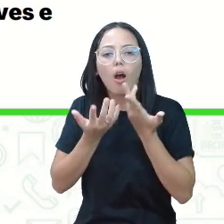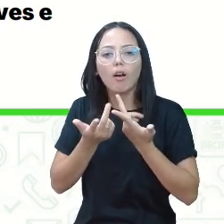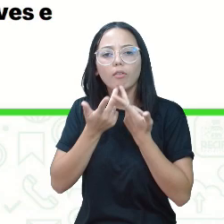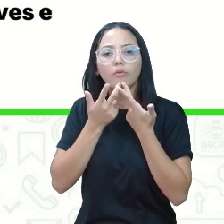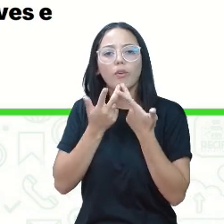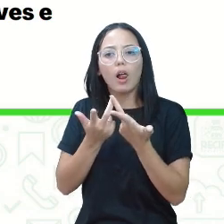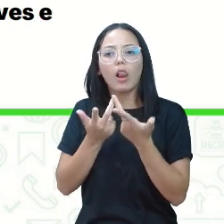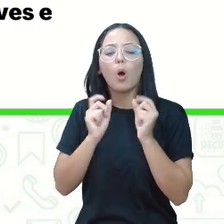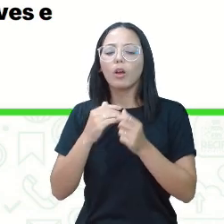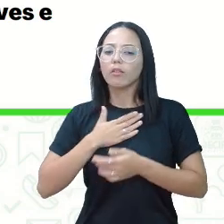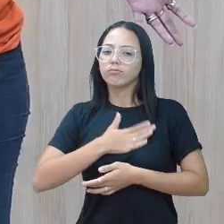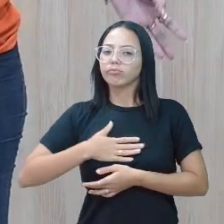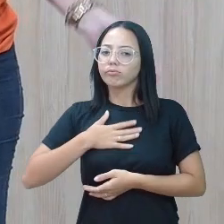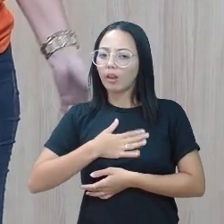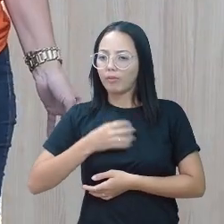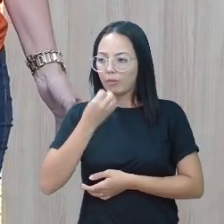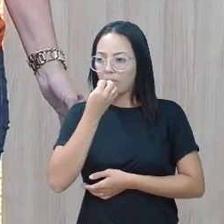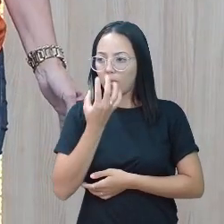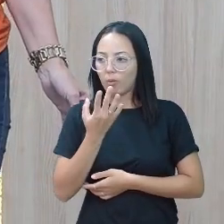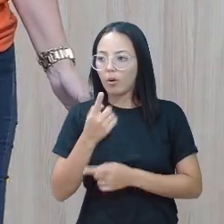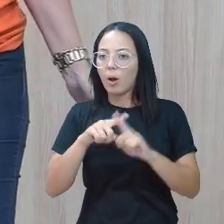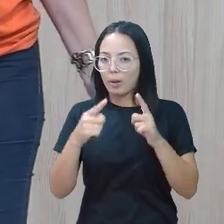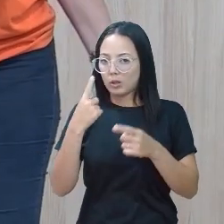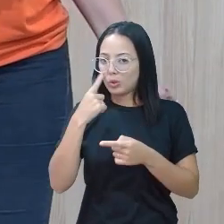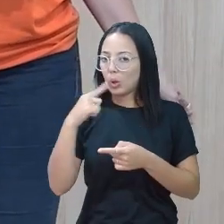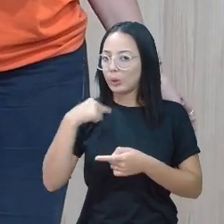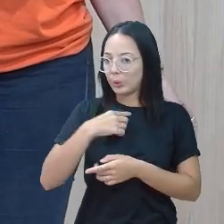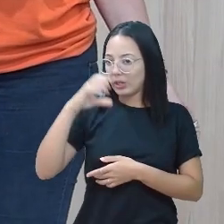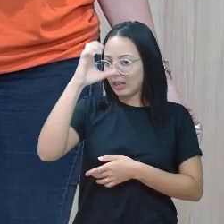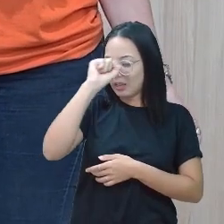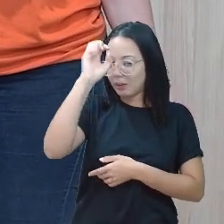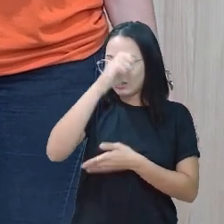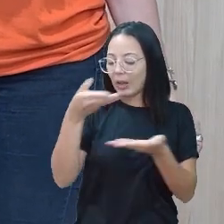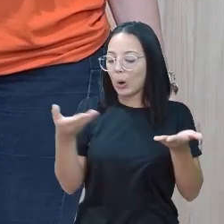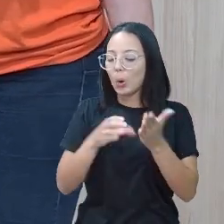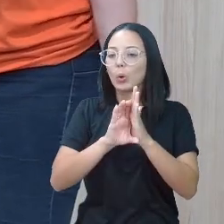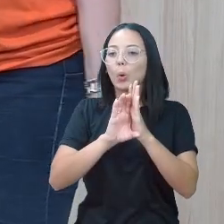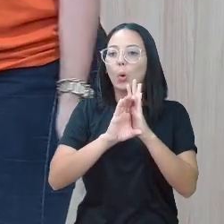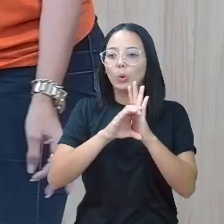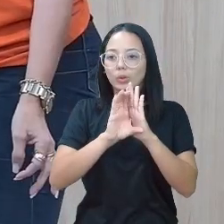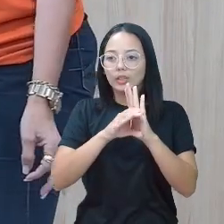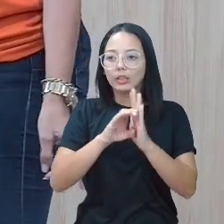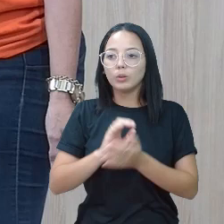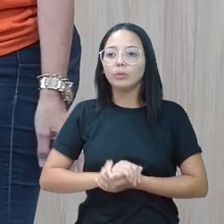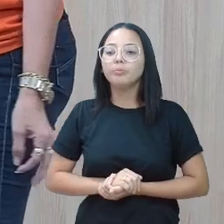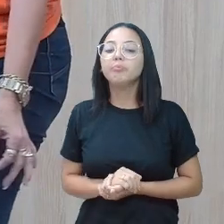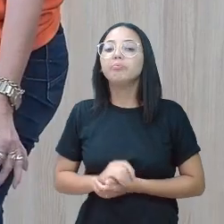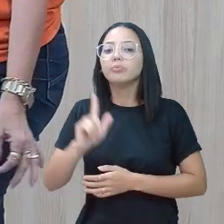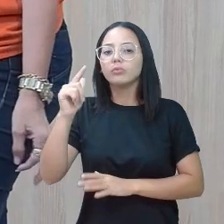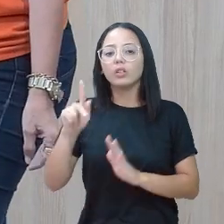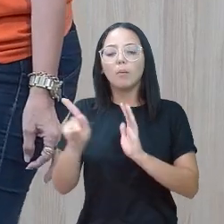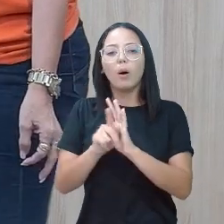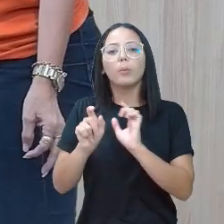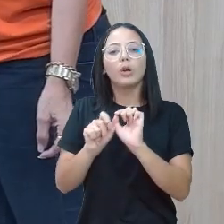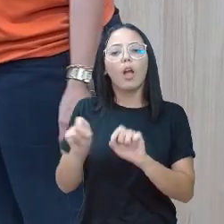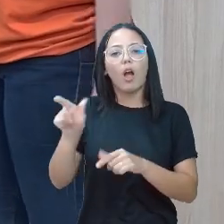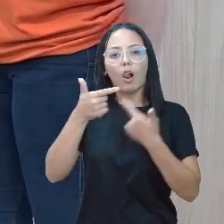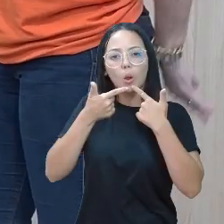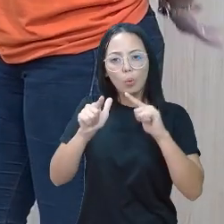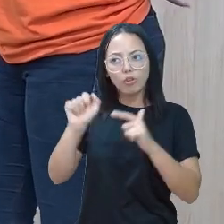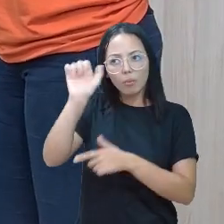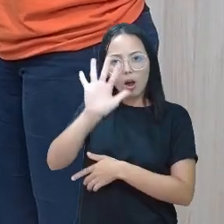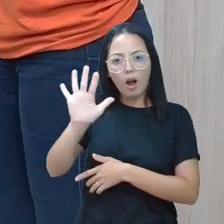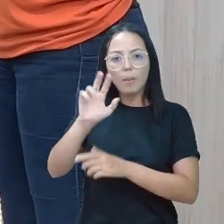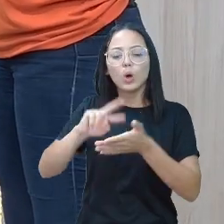modo agradável. Mas vamos ver direitinho agora o conceito de eufemismo. Eufemismo é uma figura de